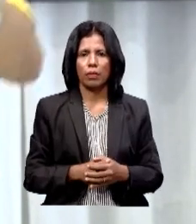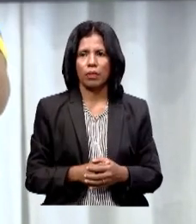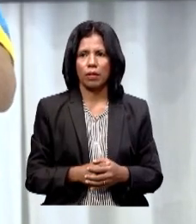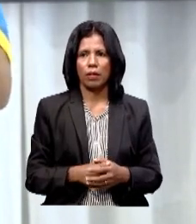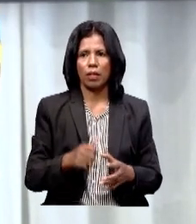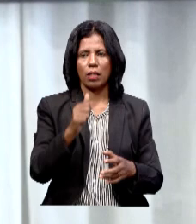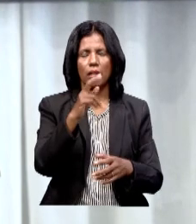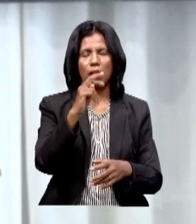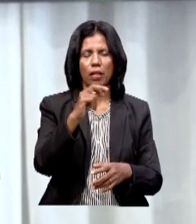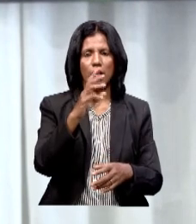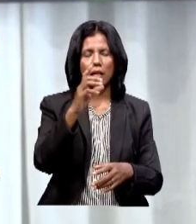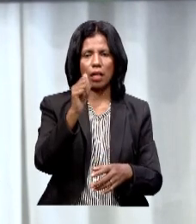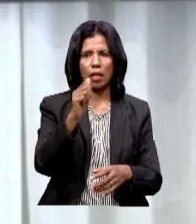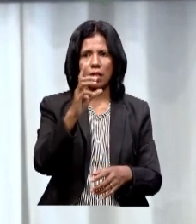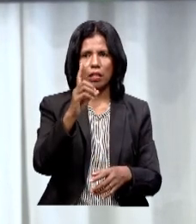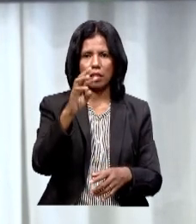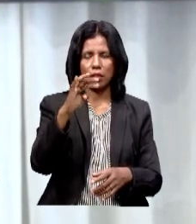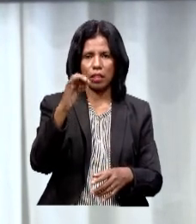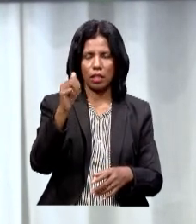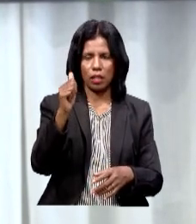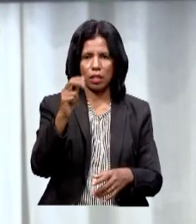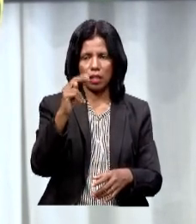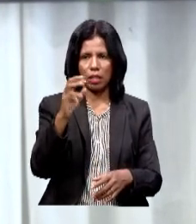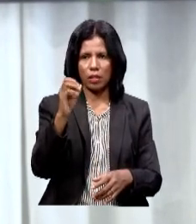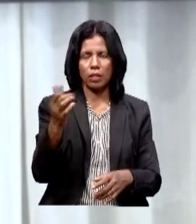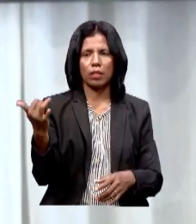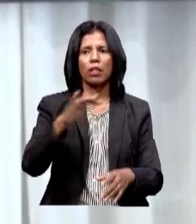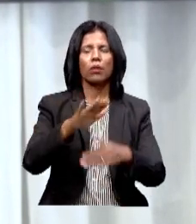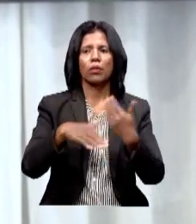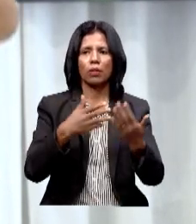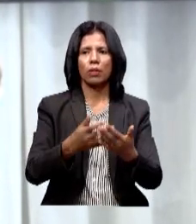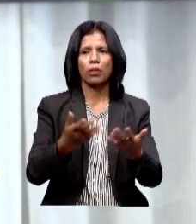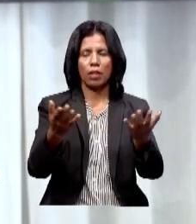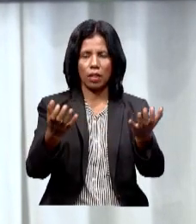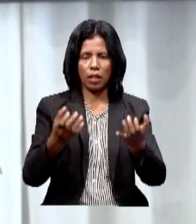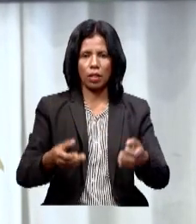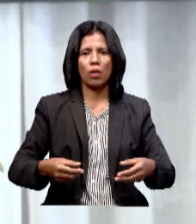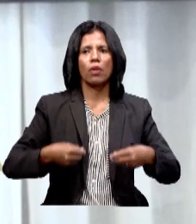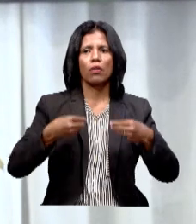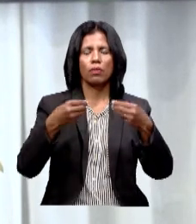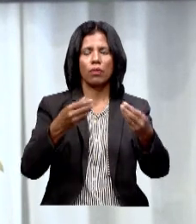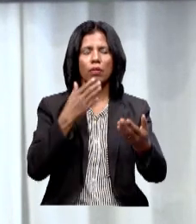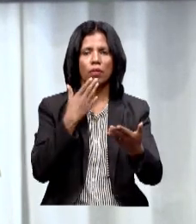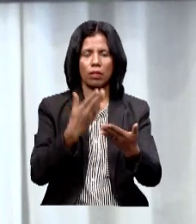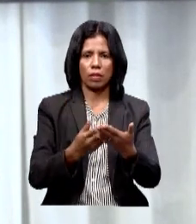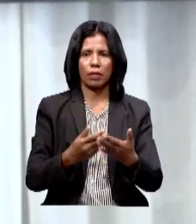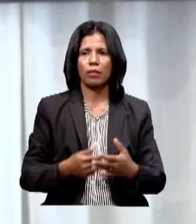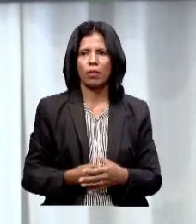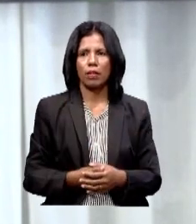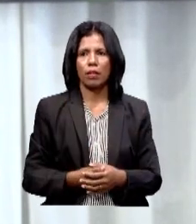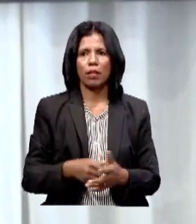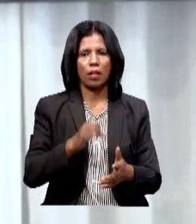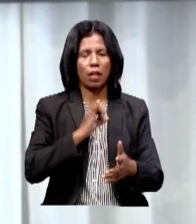Mão Paulo, se prende mudança, se eu vou a cara, conferência e também, sucesso. E ao